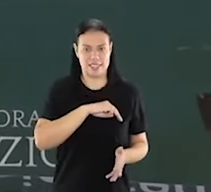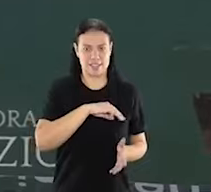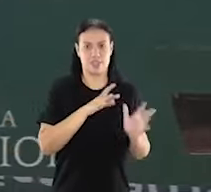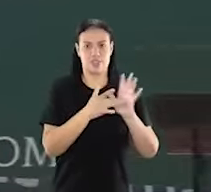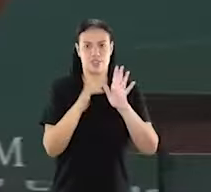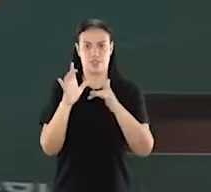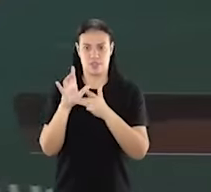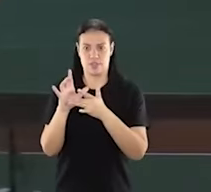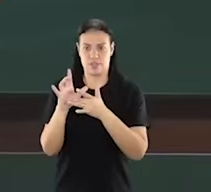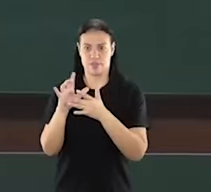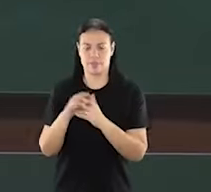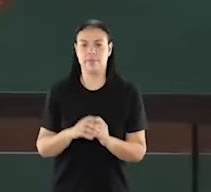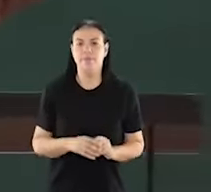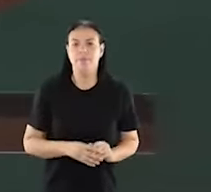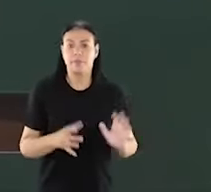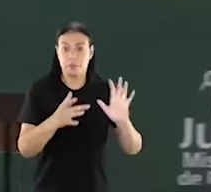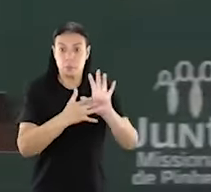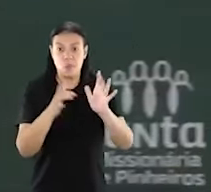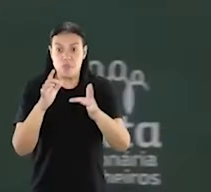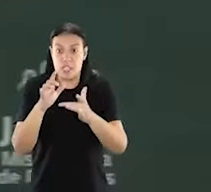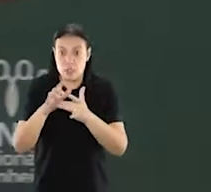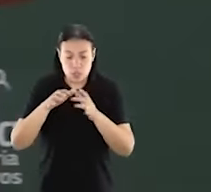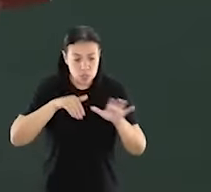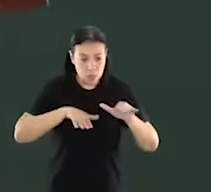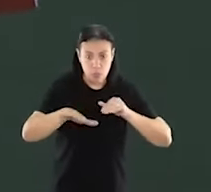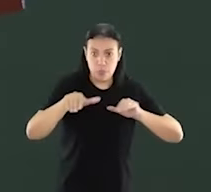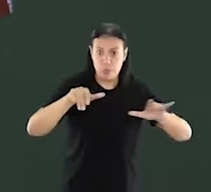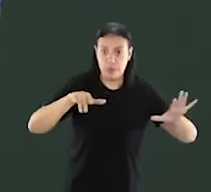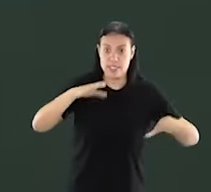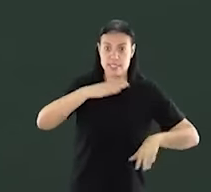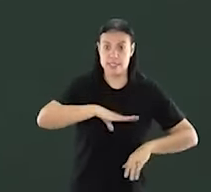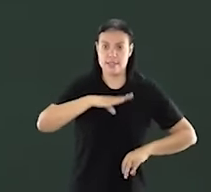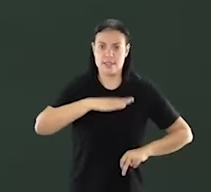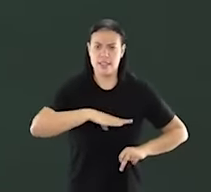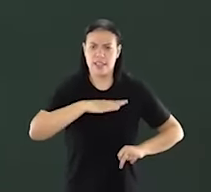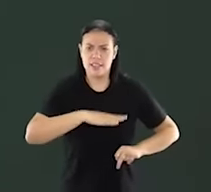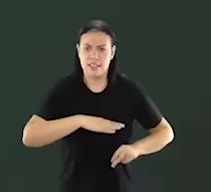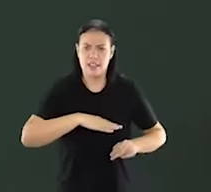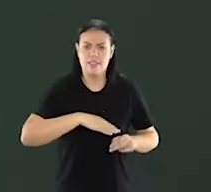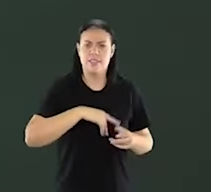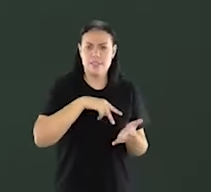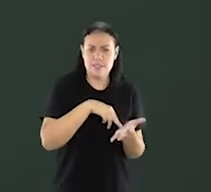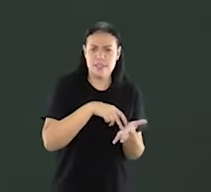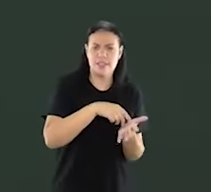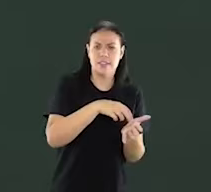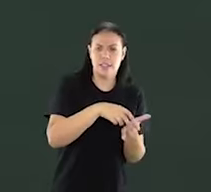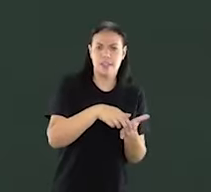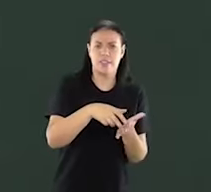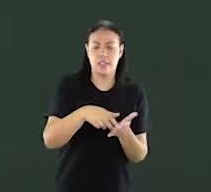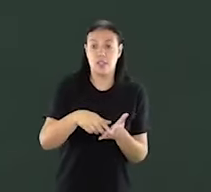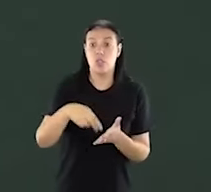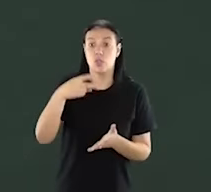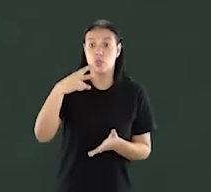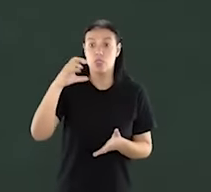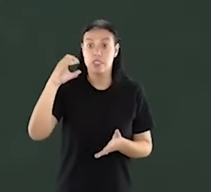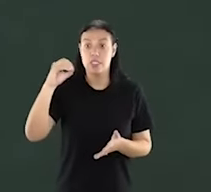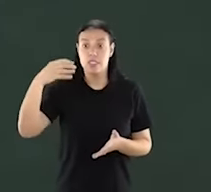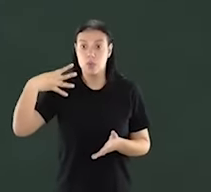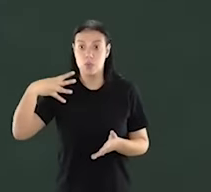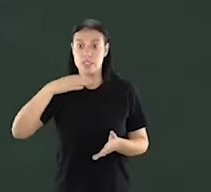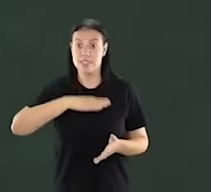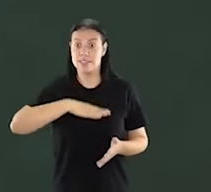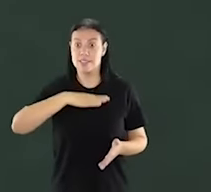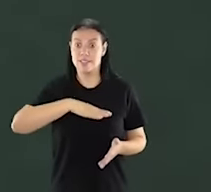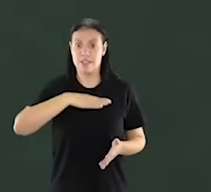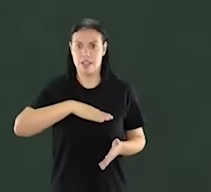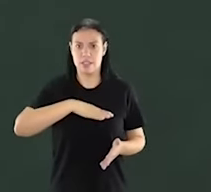Jesus ia às cidades, às vilas, às aldeias, e ele percorreu cidade em cidade. Eram 204 cidades na Galileia.